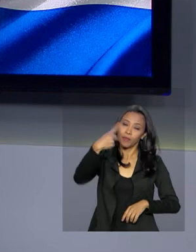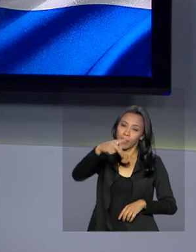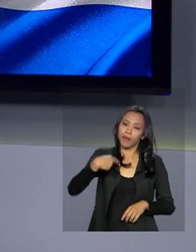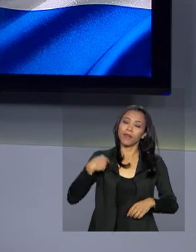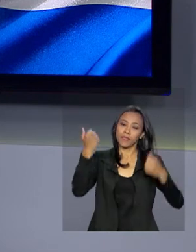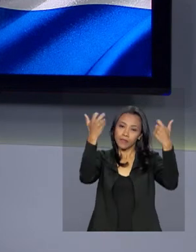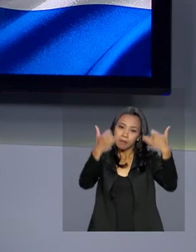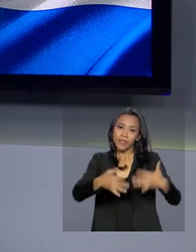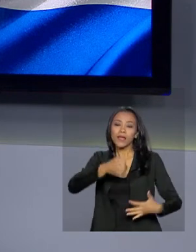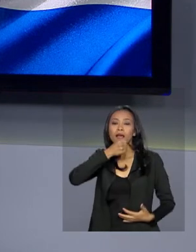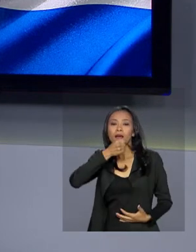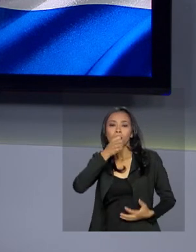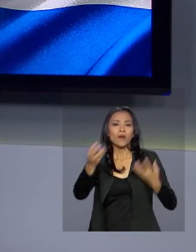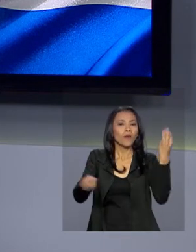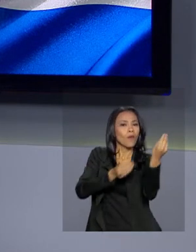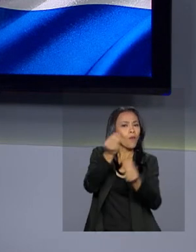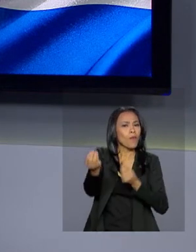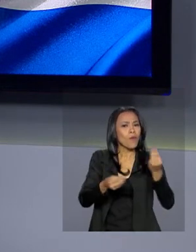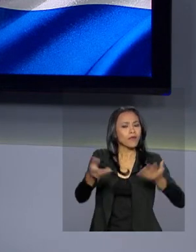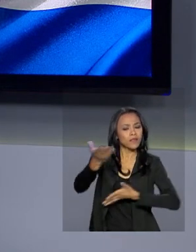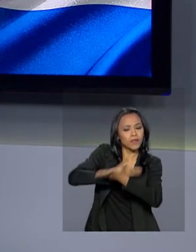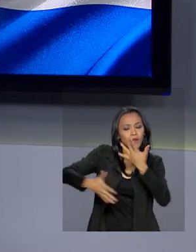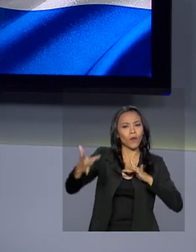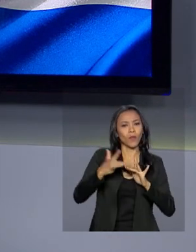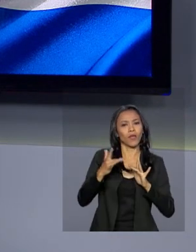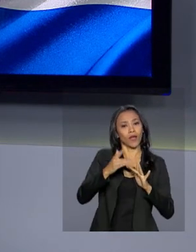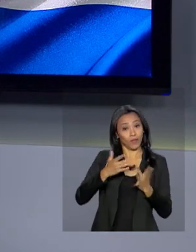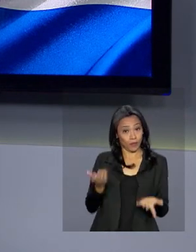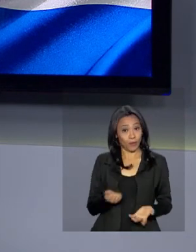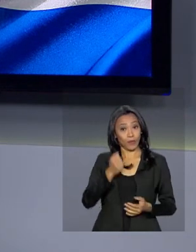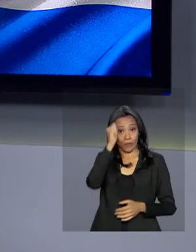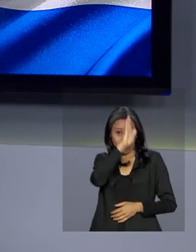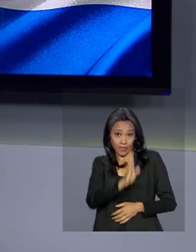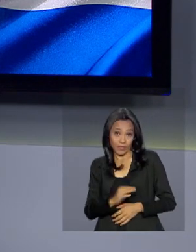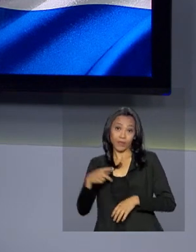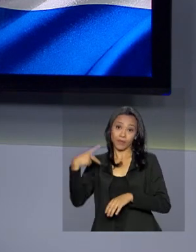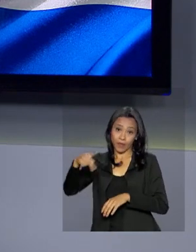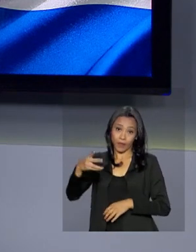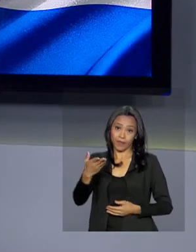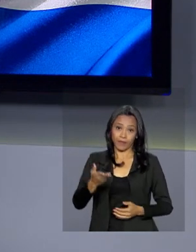pra gente um pouco da forte relação entre o Brasil e o país vizinho.